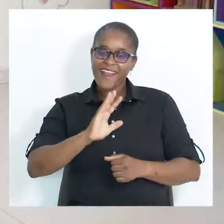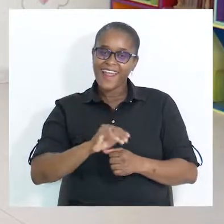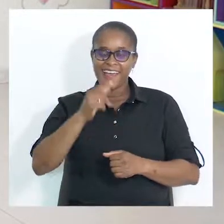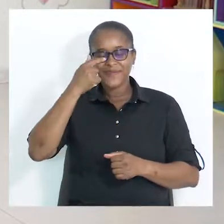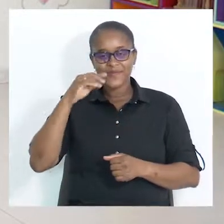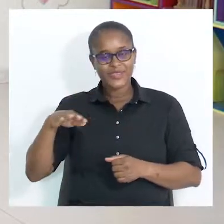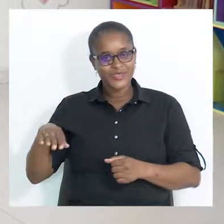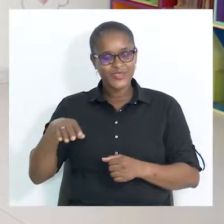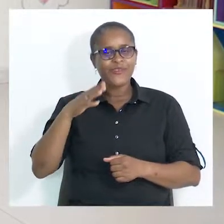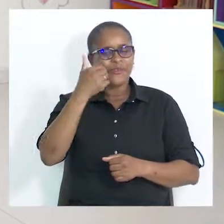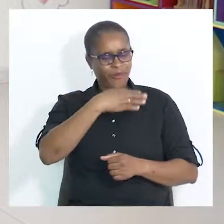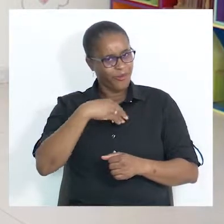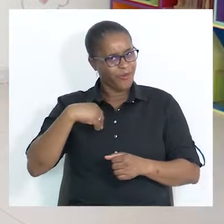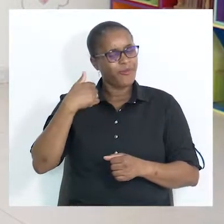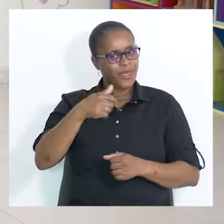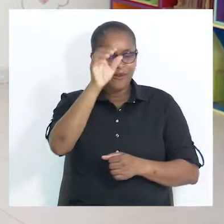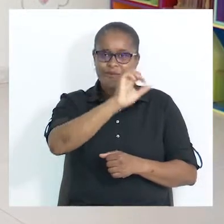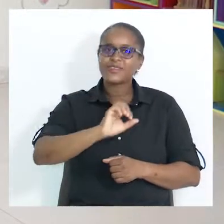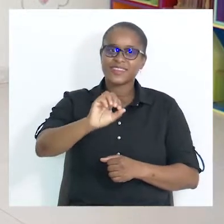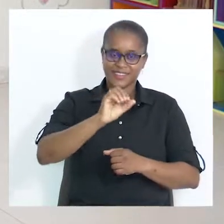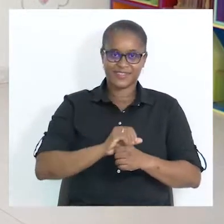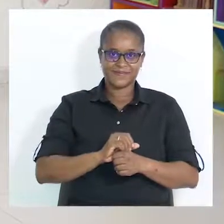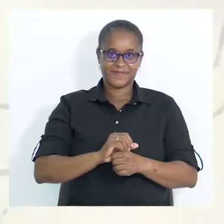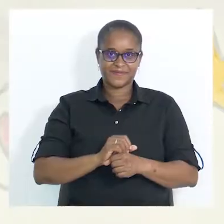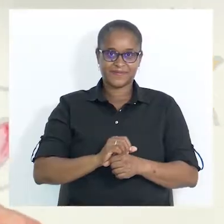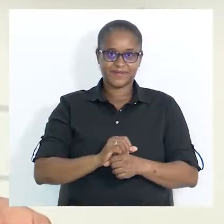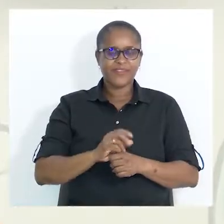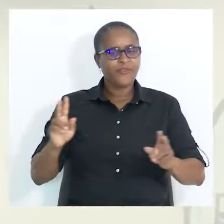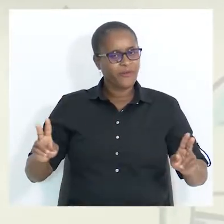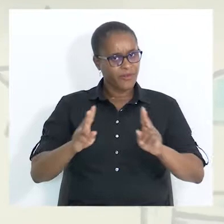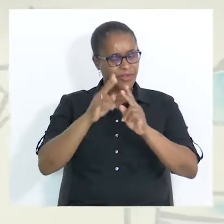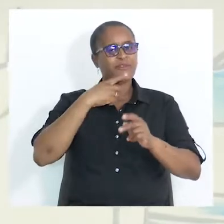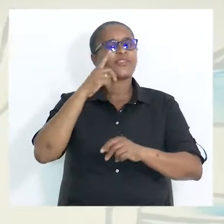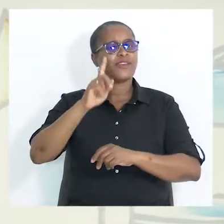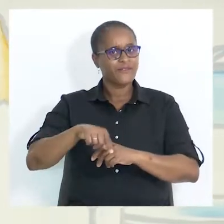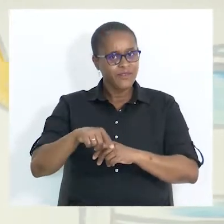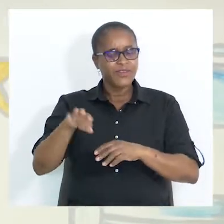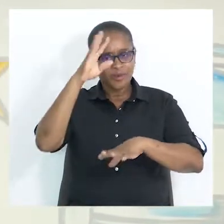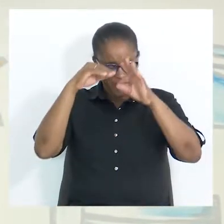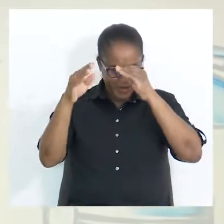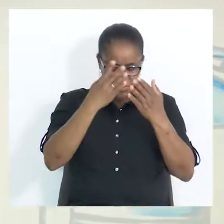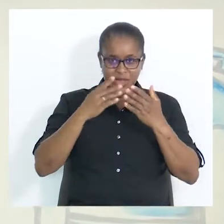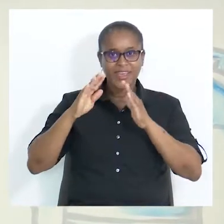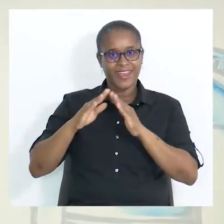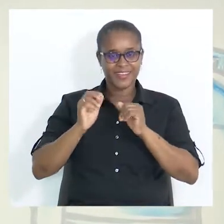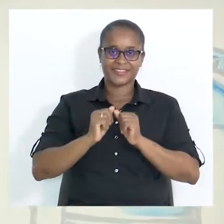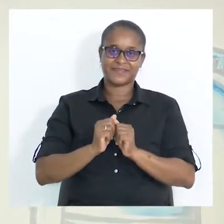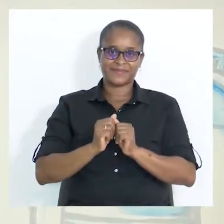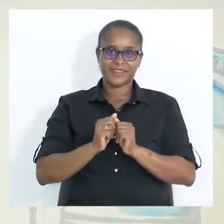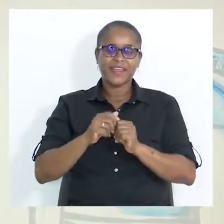Olá, galera! Beleza? Tá tudo bem com você? Encontramos-nos mais uma vez no Aprender e Estudar em